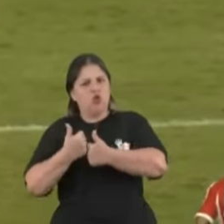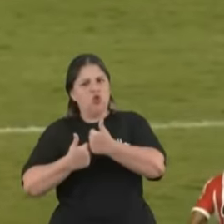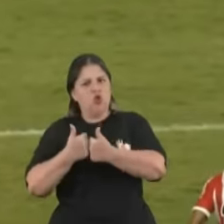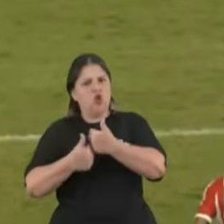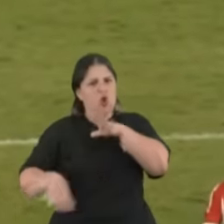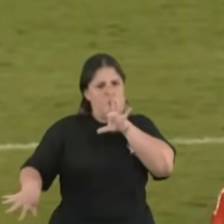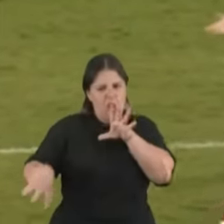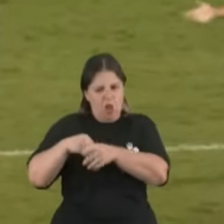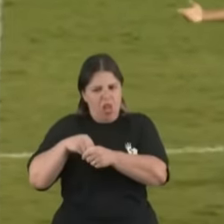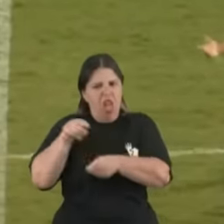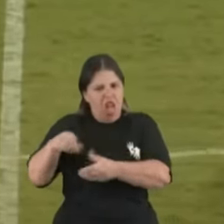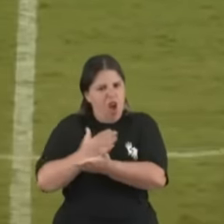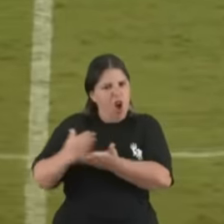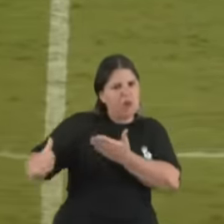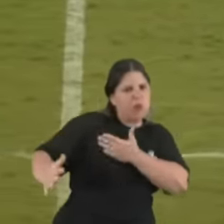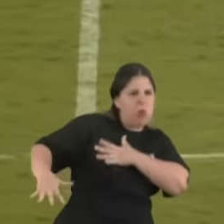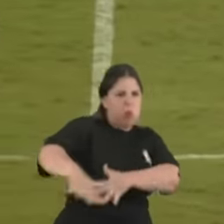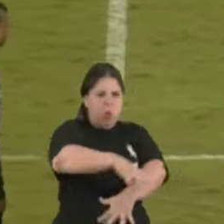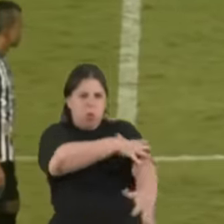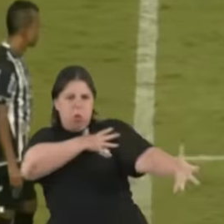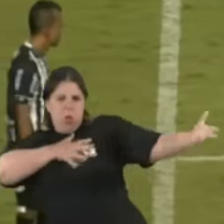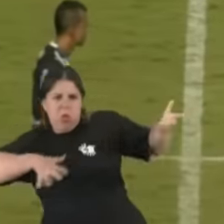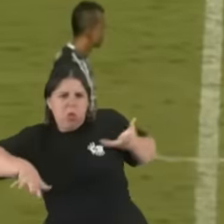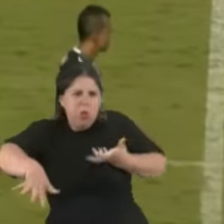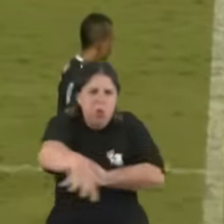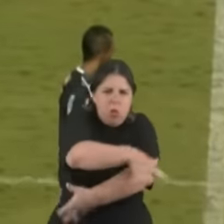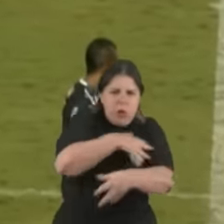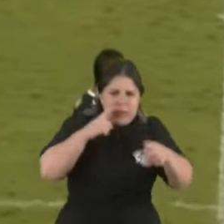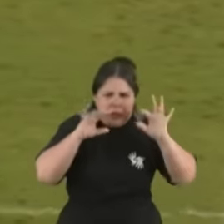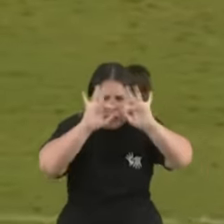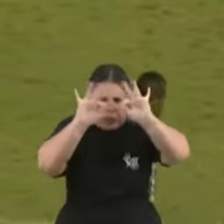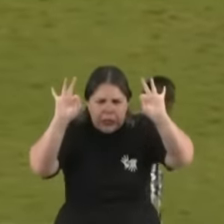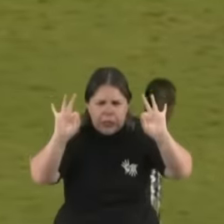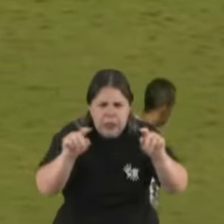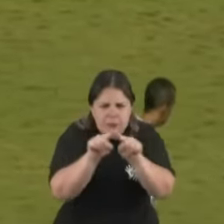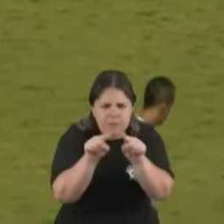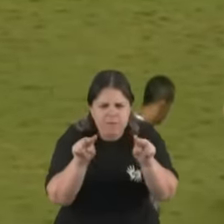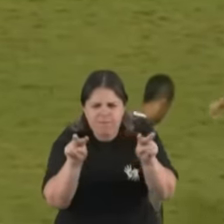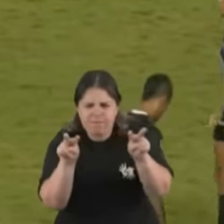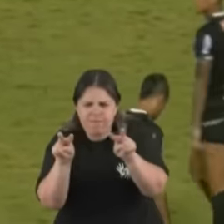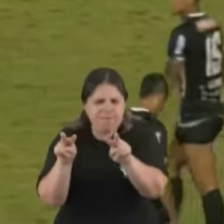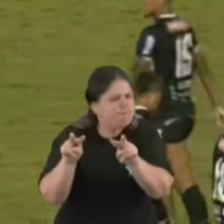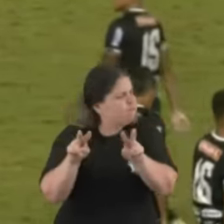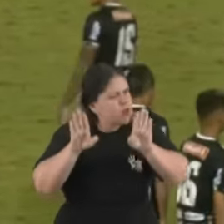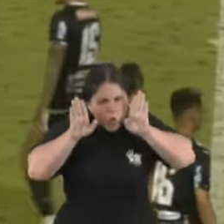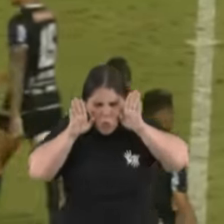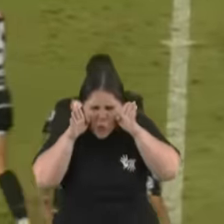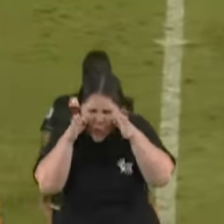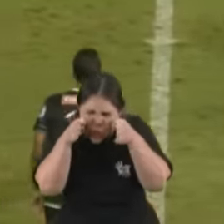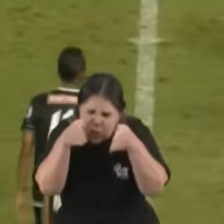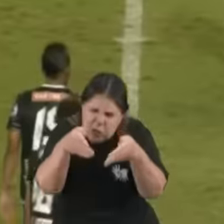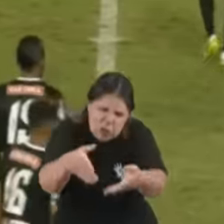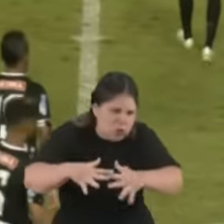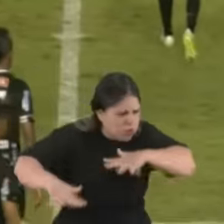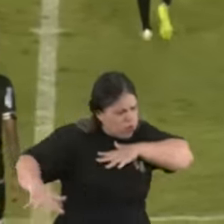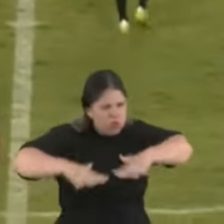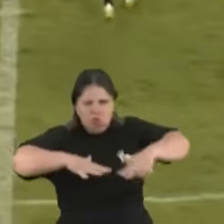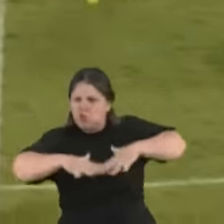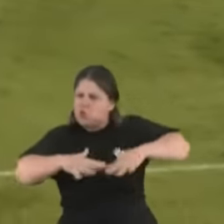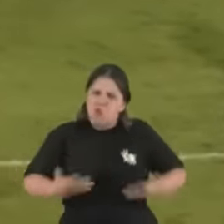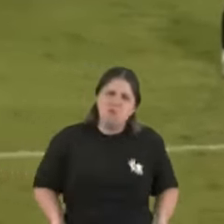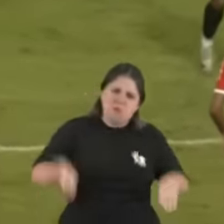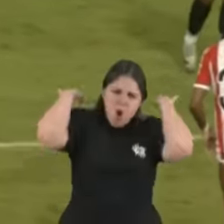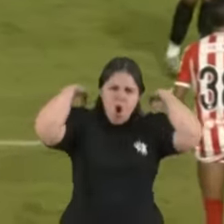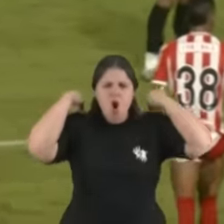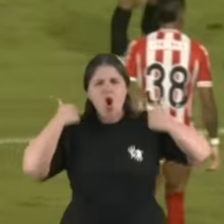ele já olhou no vídeo, já deu as três expulsões. Vamos focar agora no jogo com a bola rolando. Pois é, rapaz. Esse é